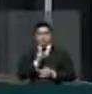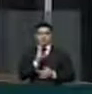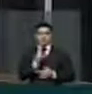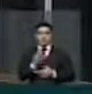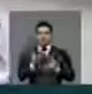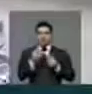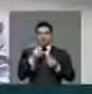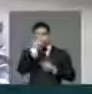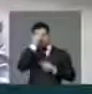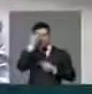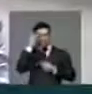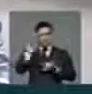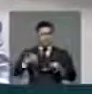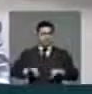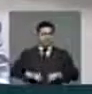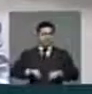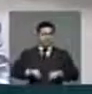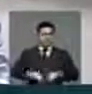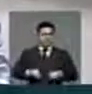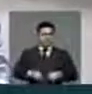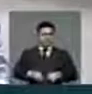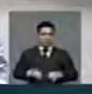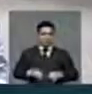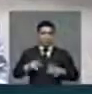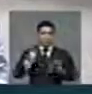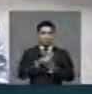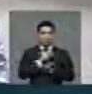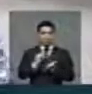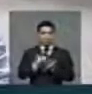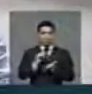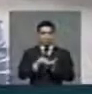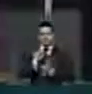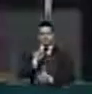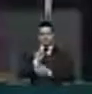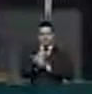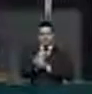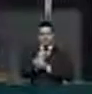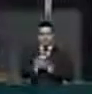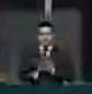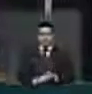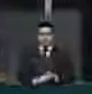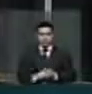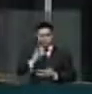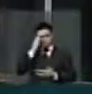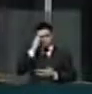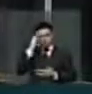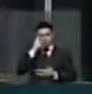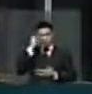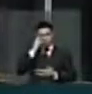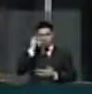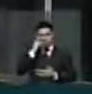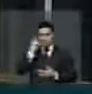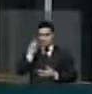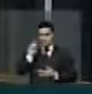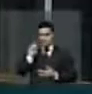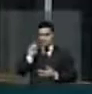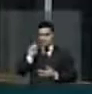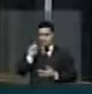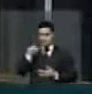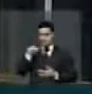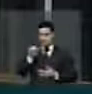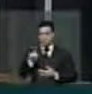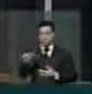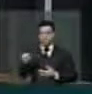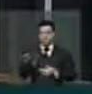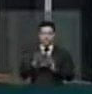foram acometidas pela nossa terrível insegurança. Parabéns. Obrigada, deputada Rosane Ferreira, que é sensível à